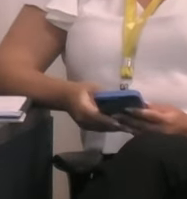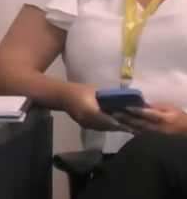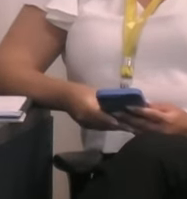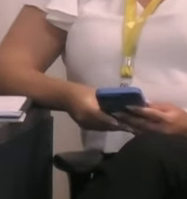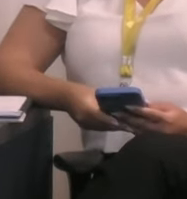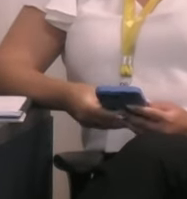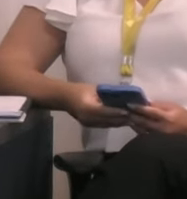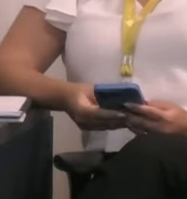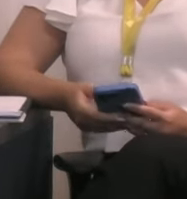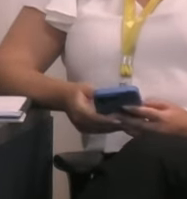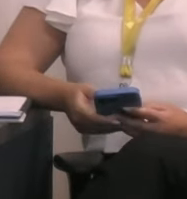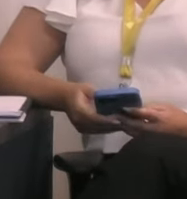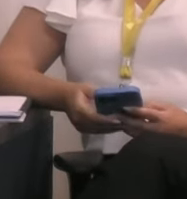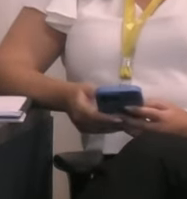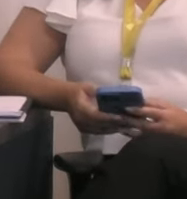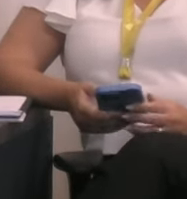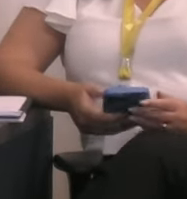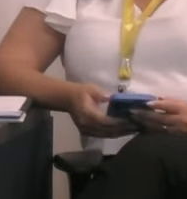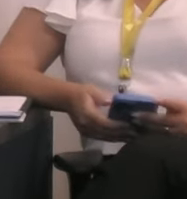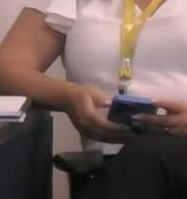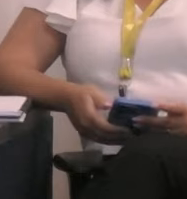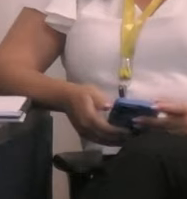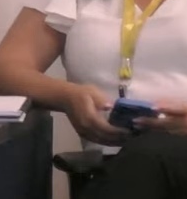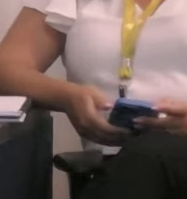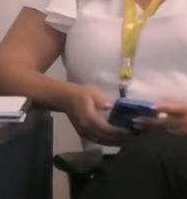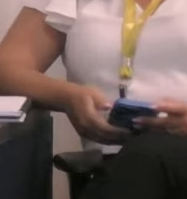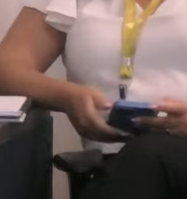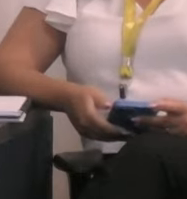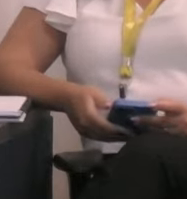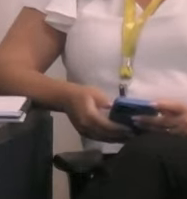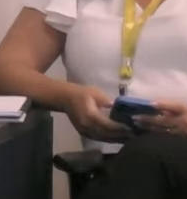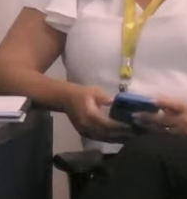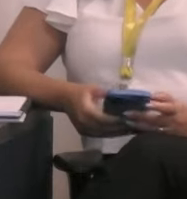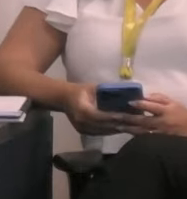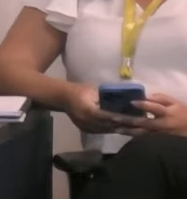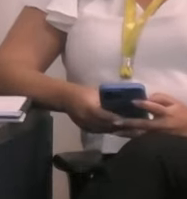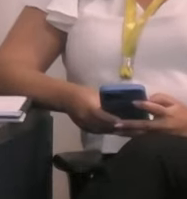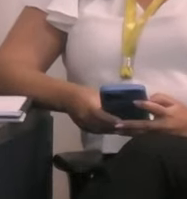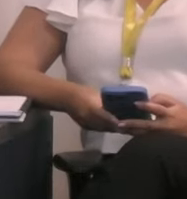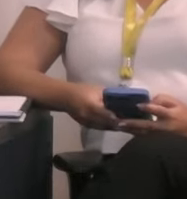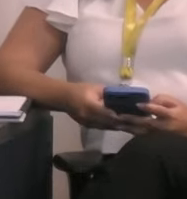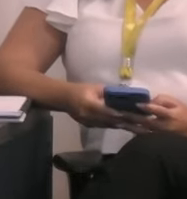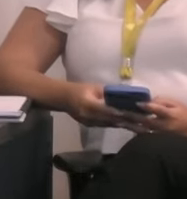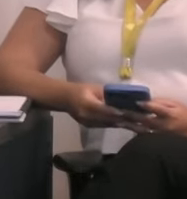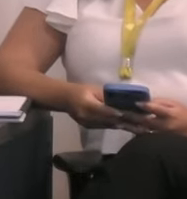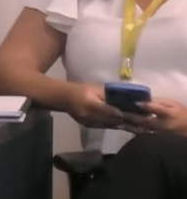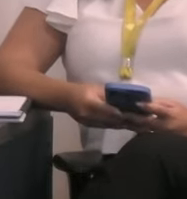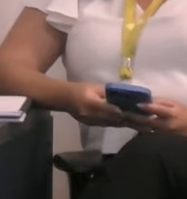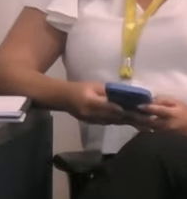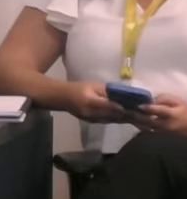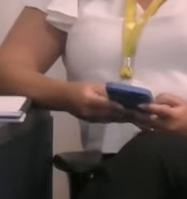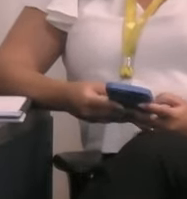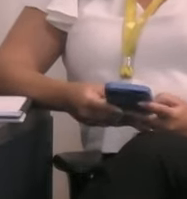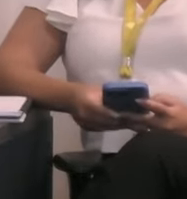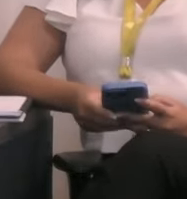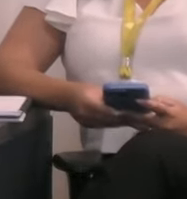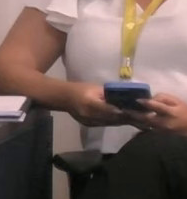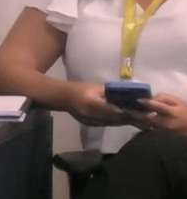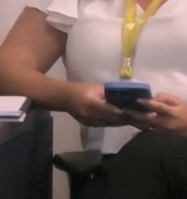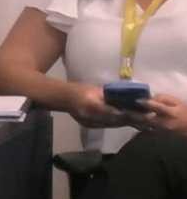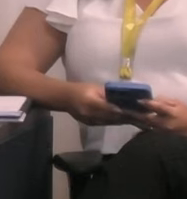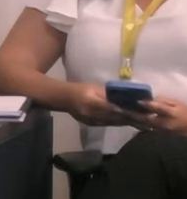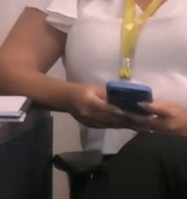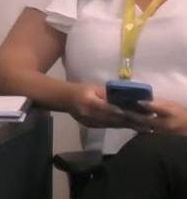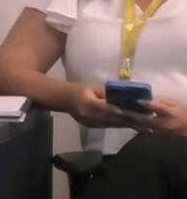muitas demandas que a gente acaba levando para vossas excelências, que também não conseguem atender a todas as pessoas e, por esse motivo, têm os